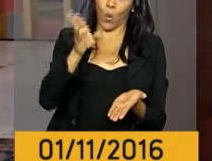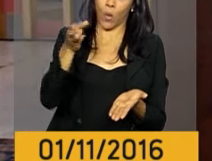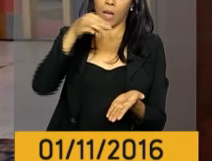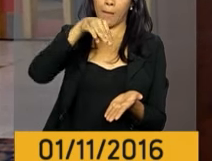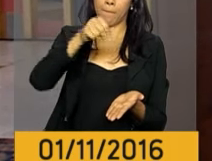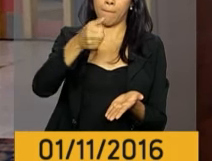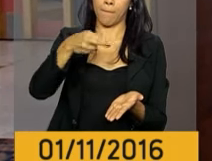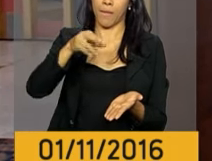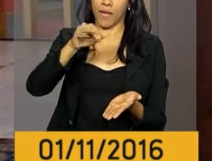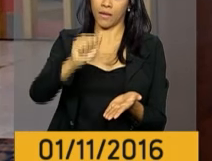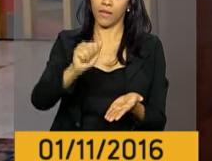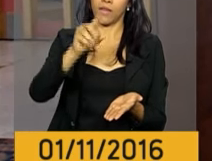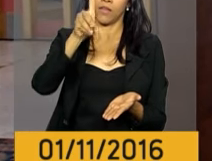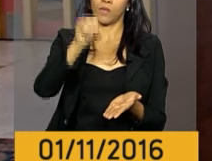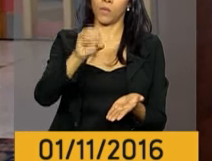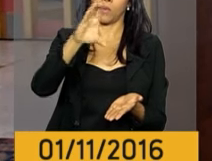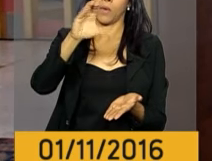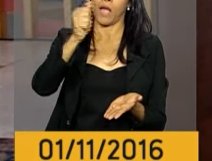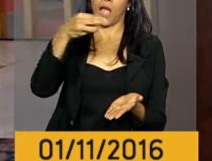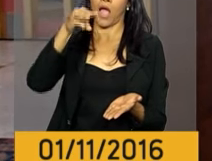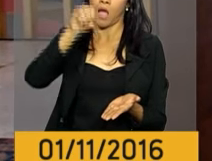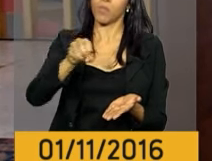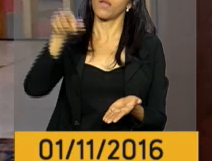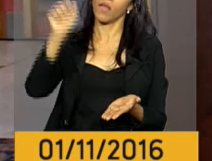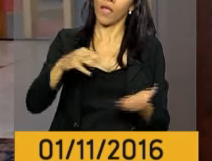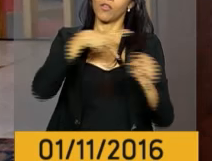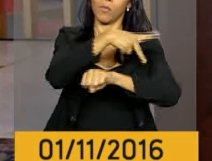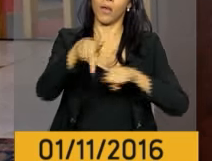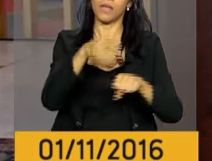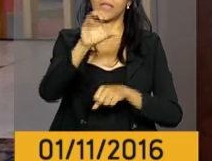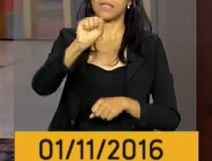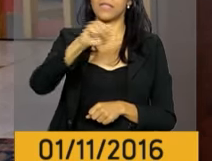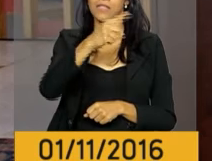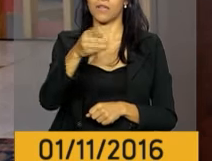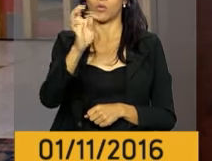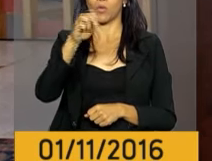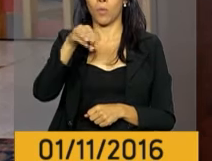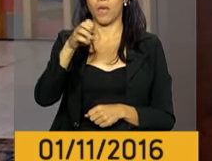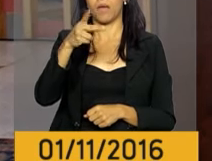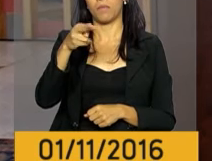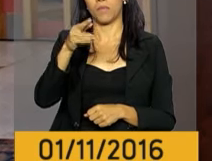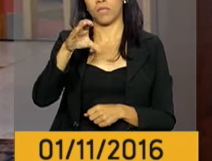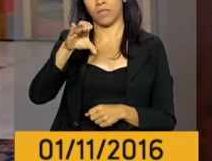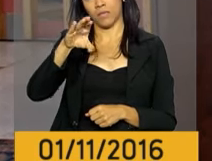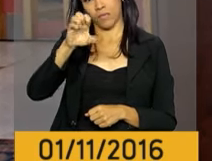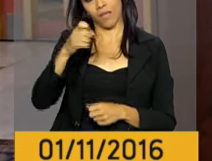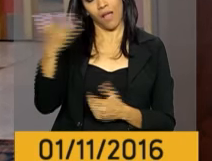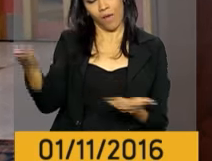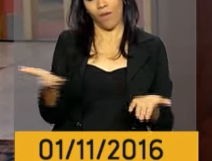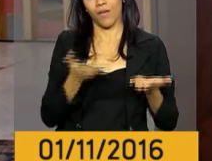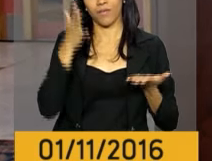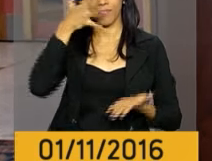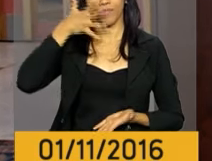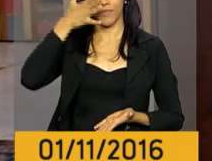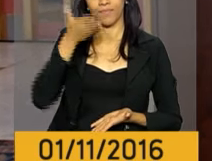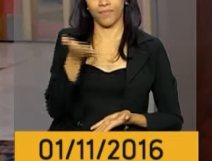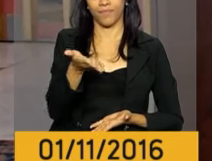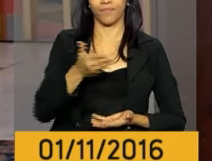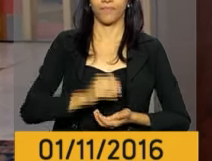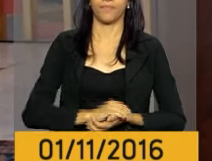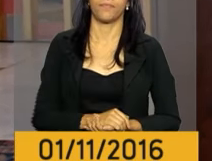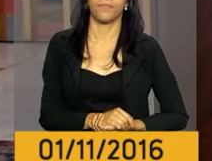Silveira, de São Tomé e Príncipe, a quem eu passo a palavra para fazer a sua declaração à